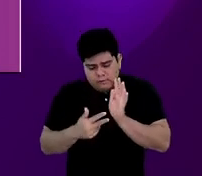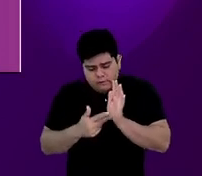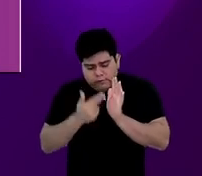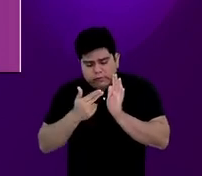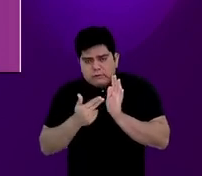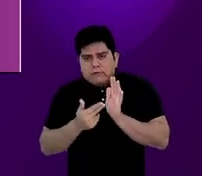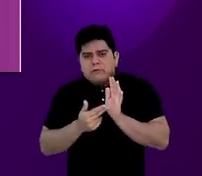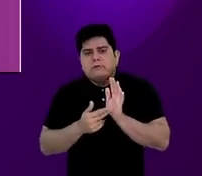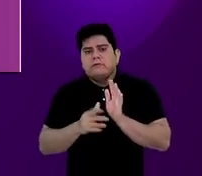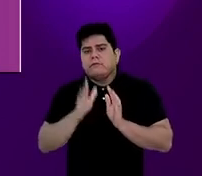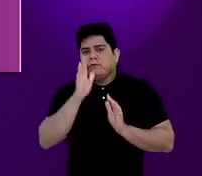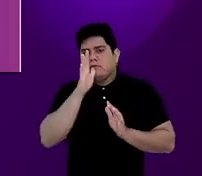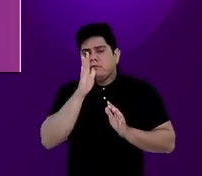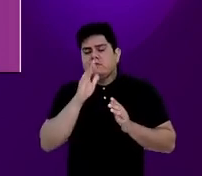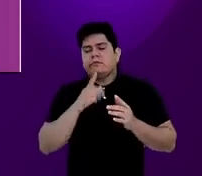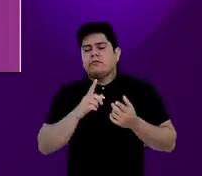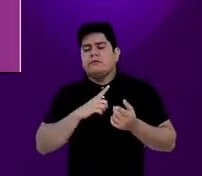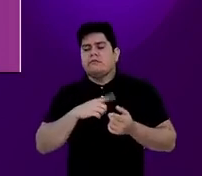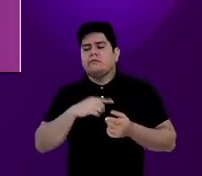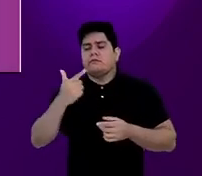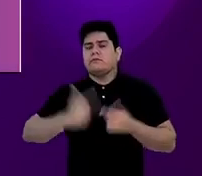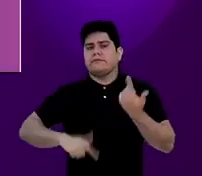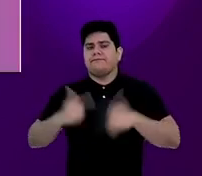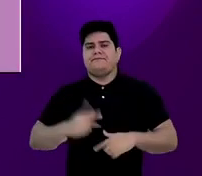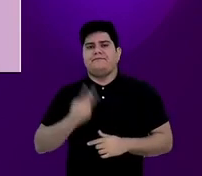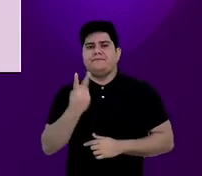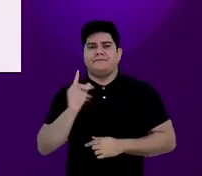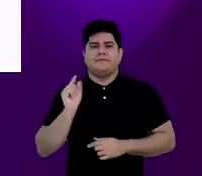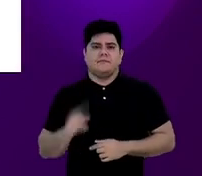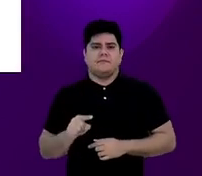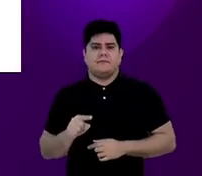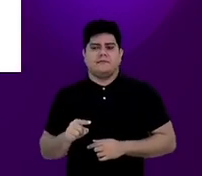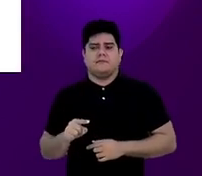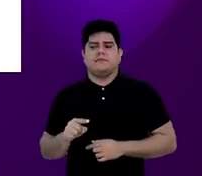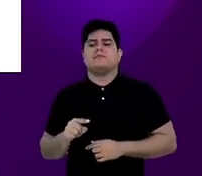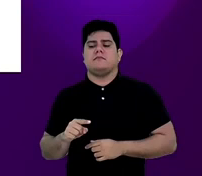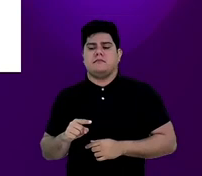em urologia, né? Eu tenho mais de 2.000 procedimentos feitos dessa maneira hoje,